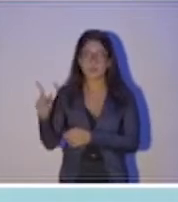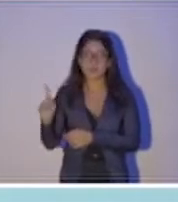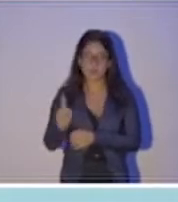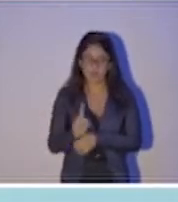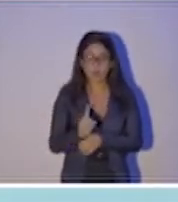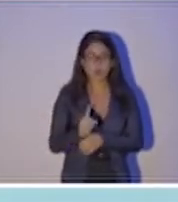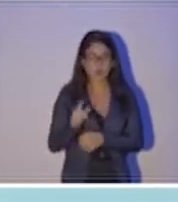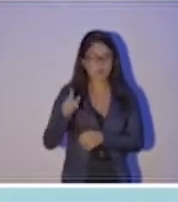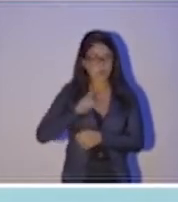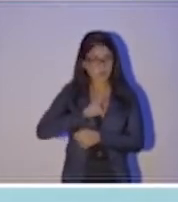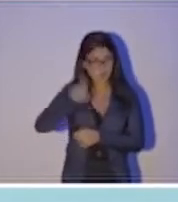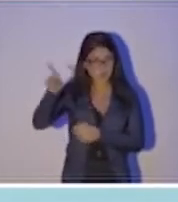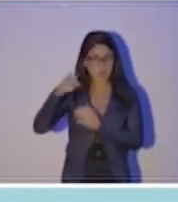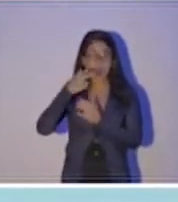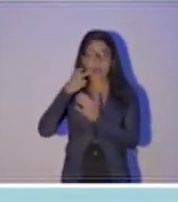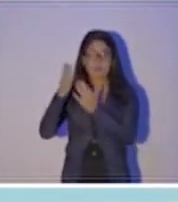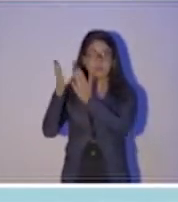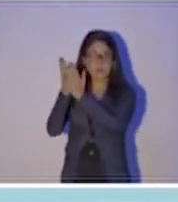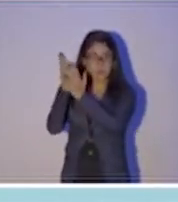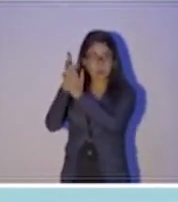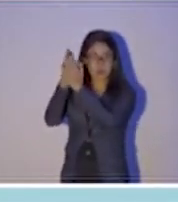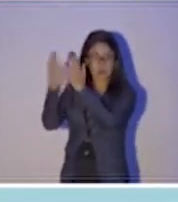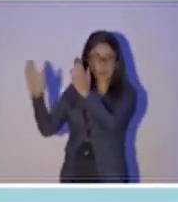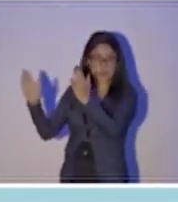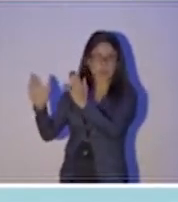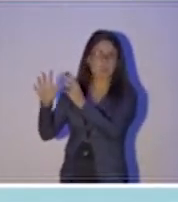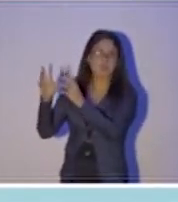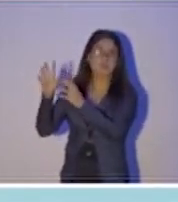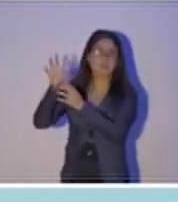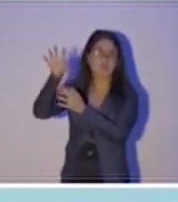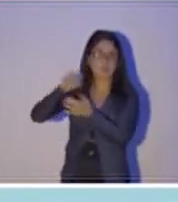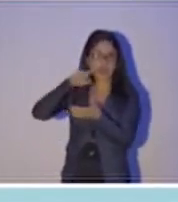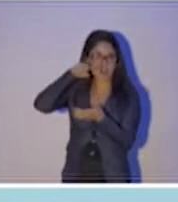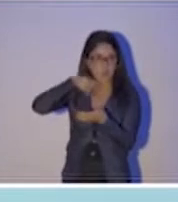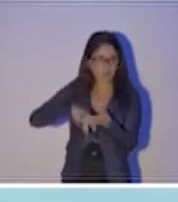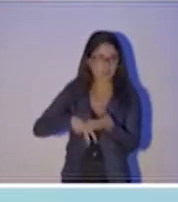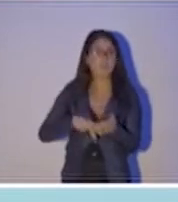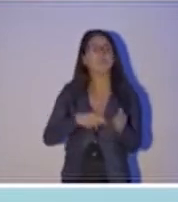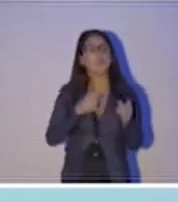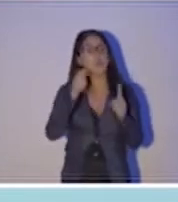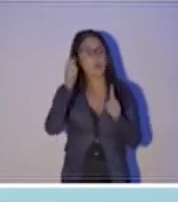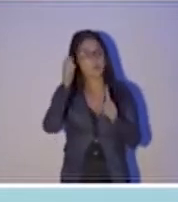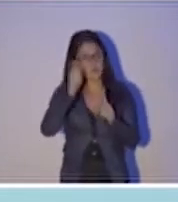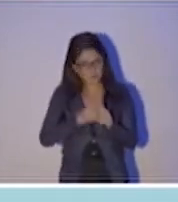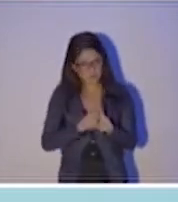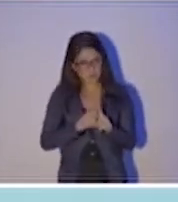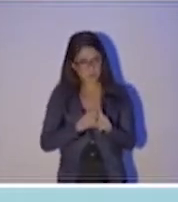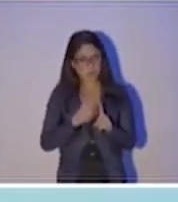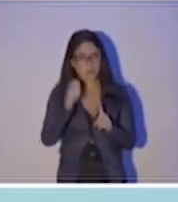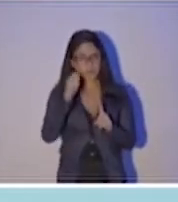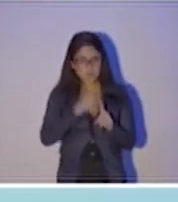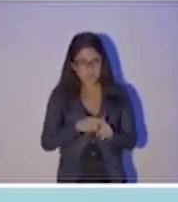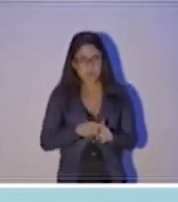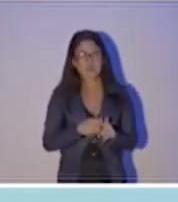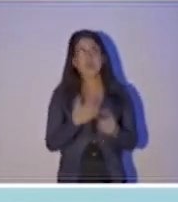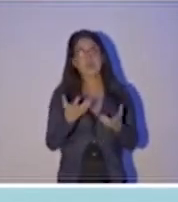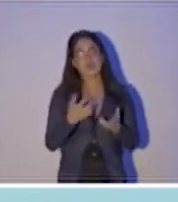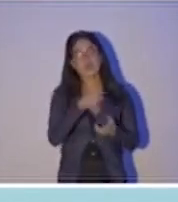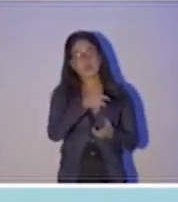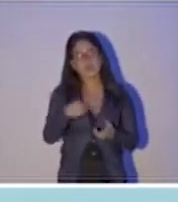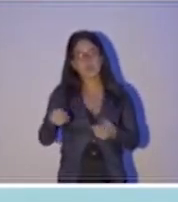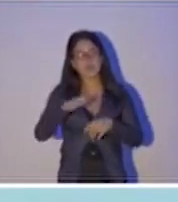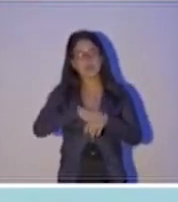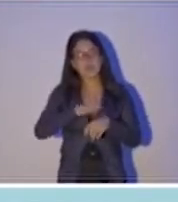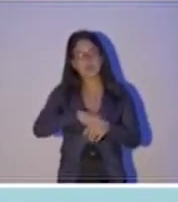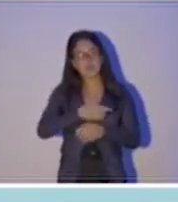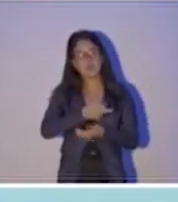biblioteca, vão ler esse livro em questão de um mês, e no final do mês eu quero uma resenha crítica sobre esse livro. Porque era a produção textual que ia